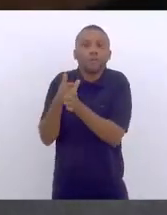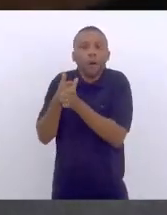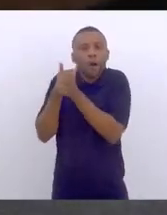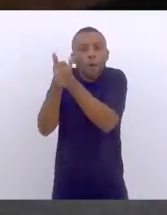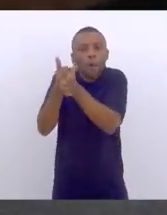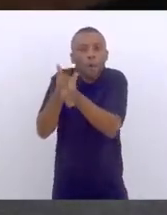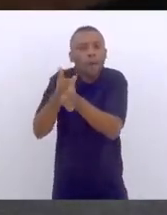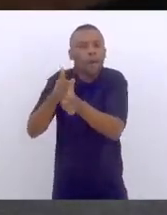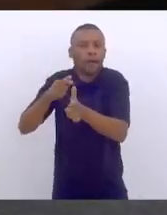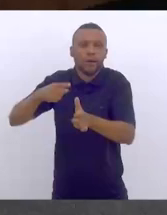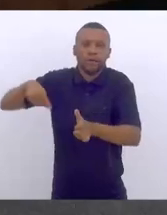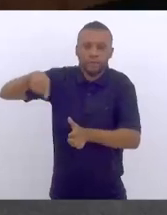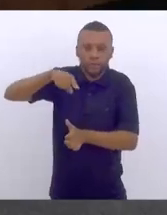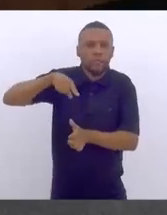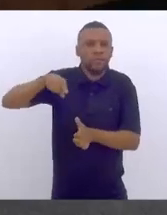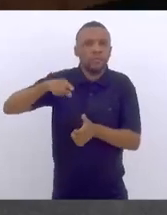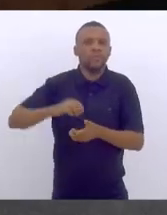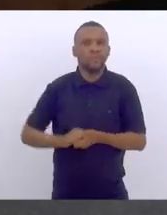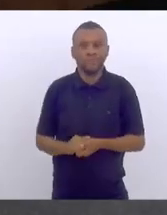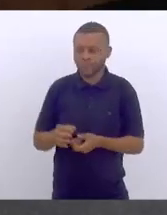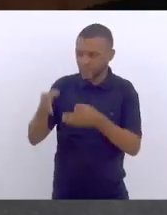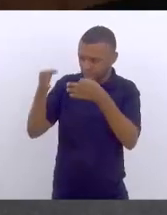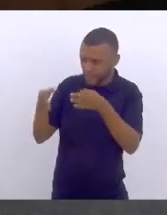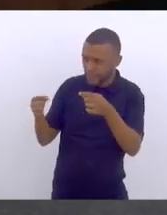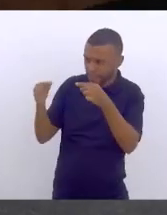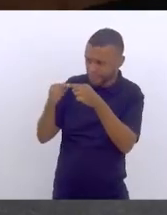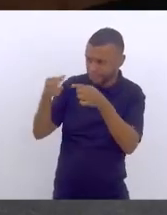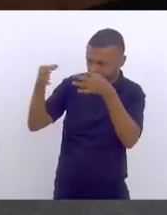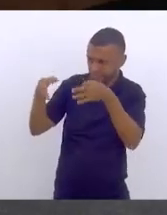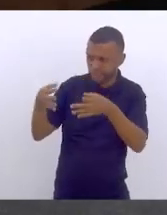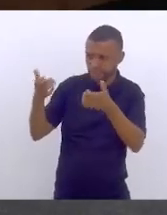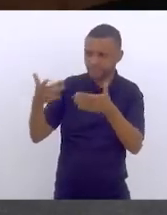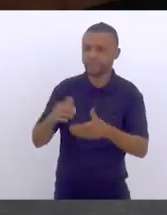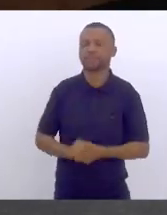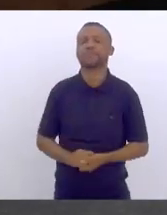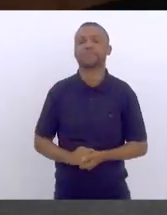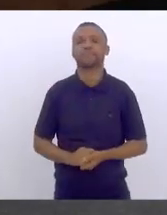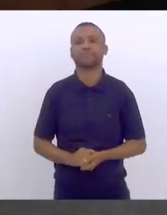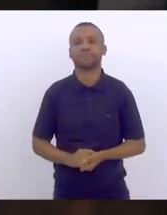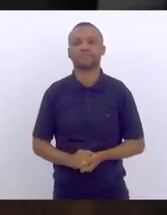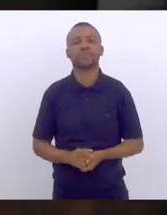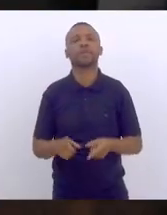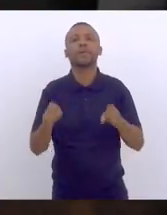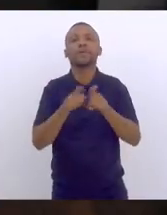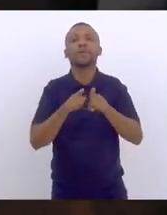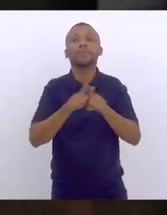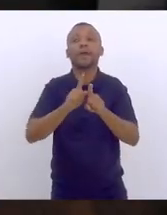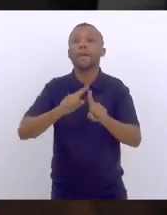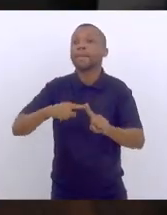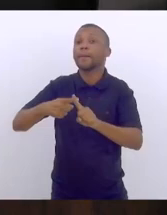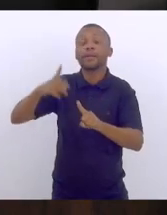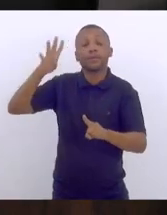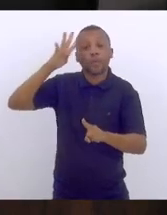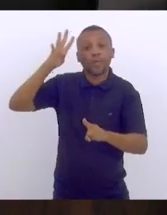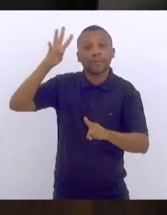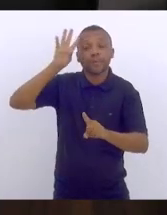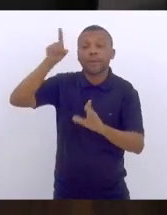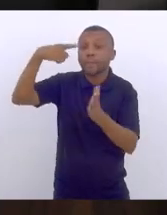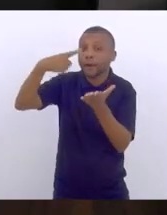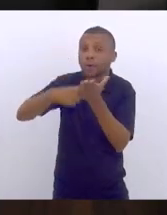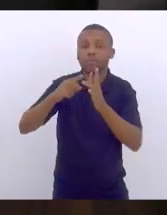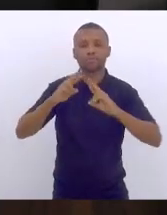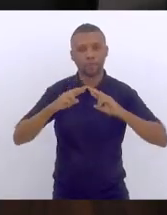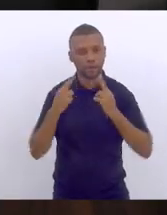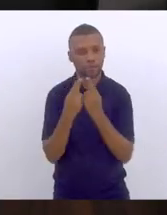perto. Então, isso é isso mesmo, presidente? É isso e mais a reunião de quarta-feira que vai